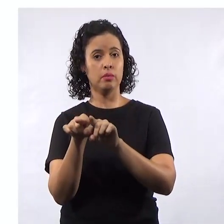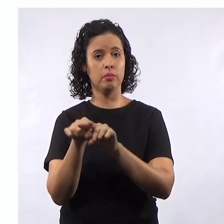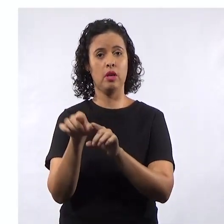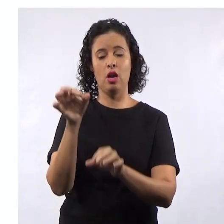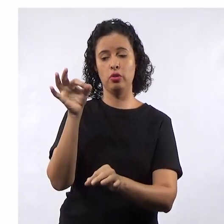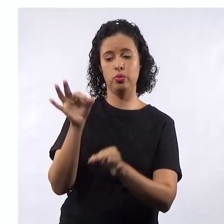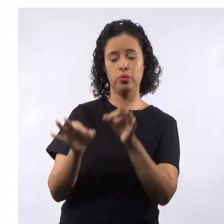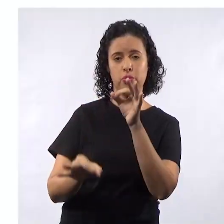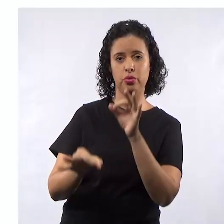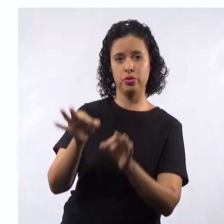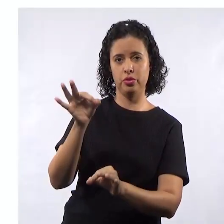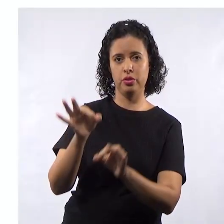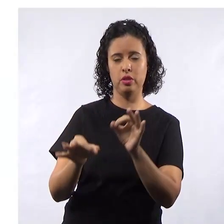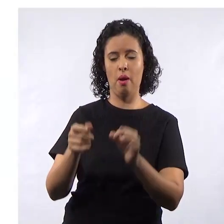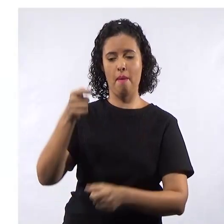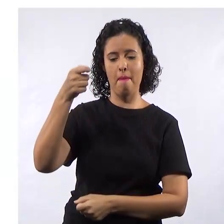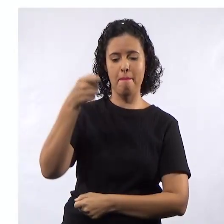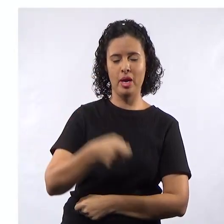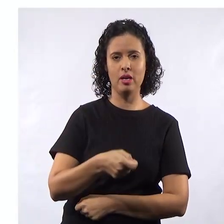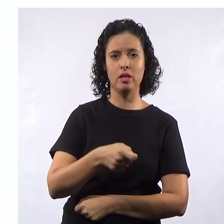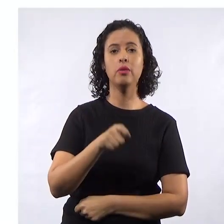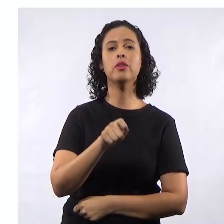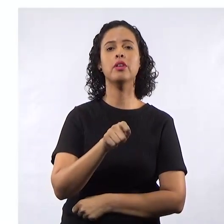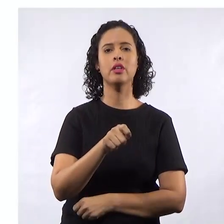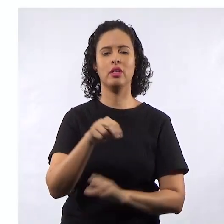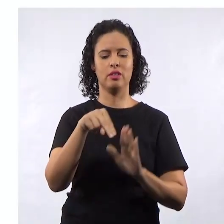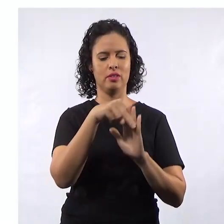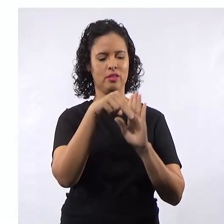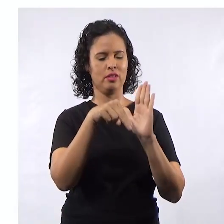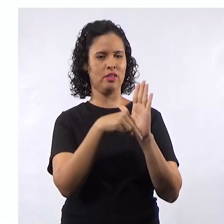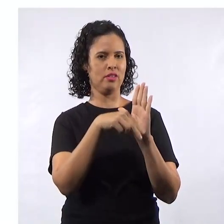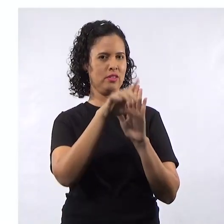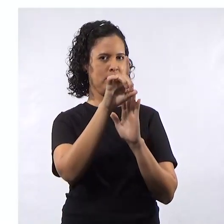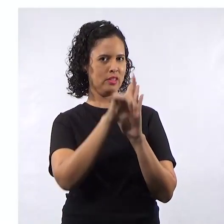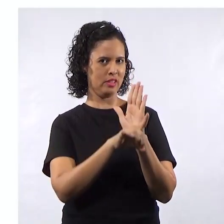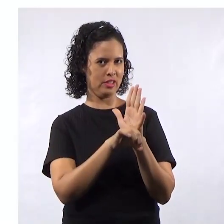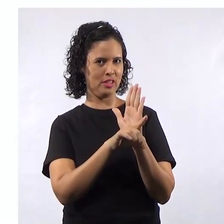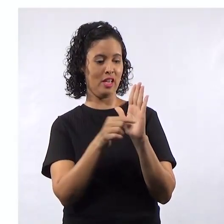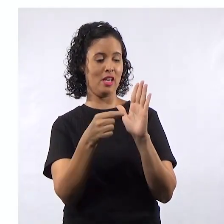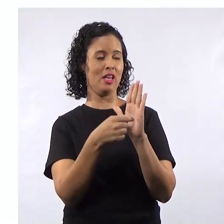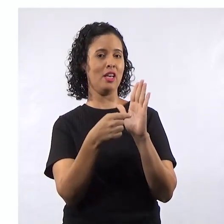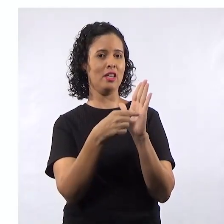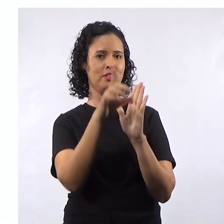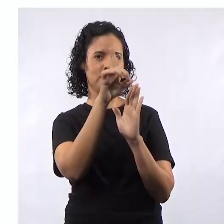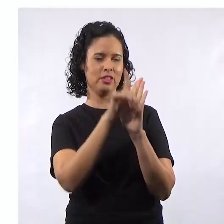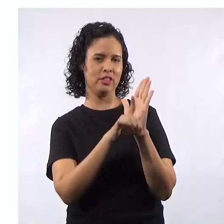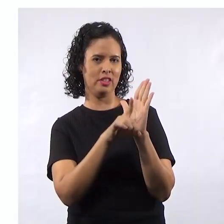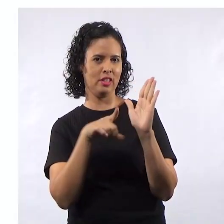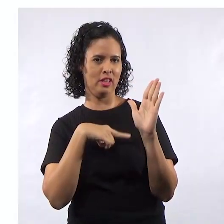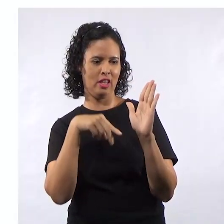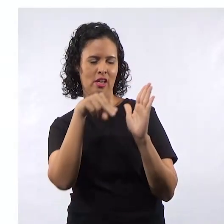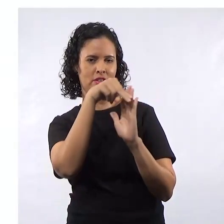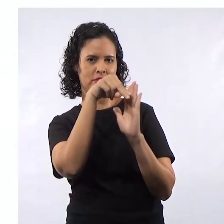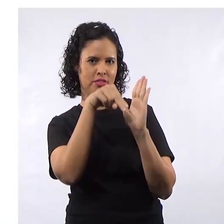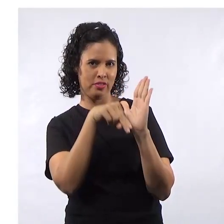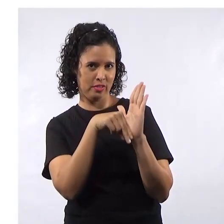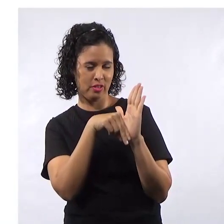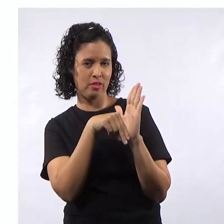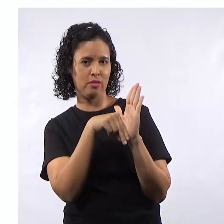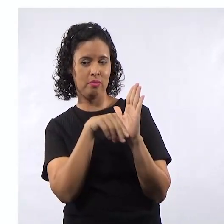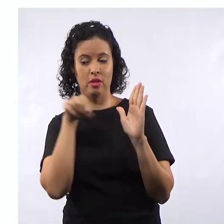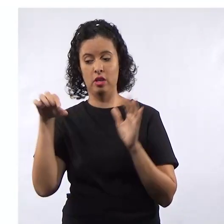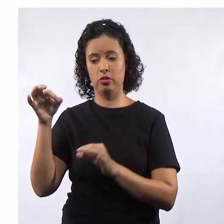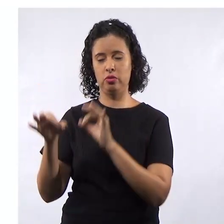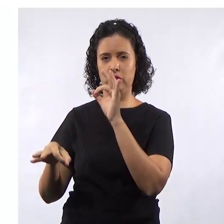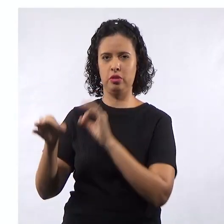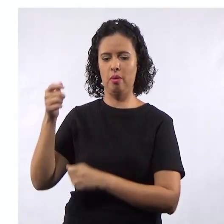executa as normas estabelecidas pelo direito, né? Ou seja, o direito vai lá e traz as normas e quem as executa? A justiça, né?